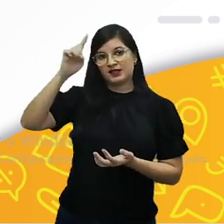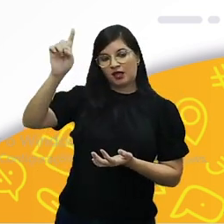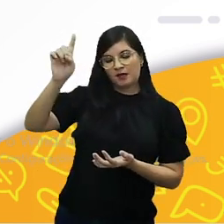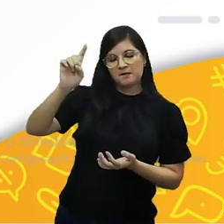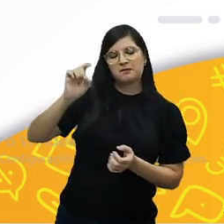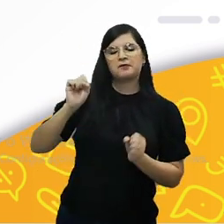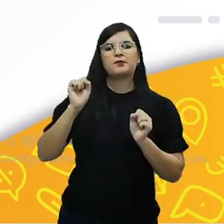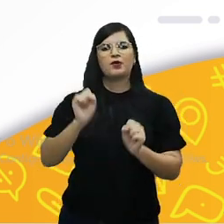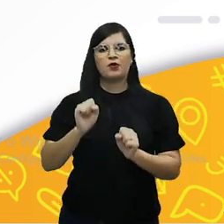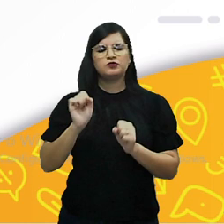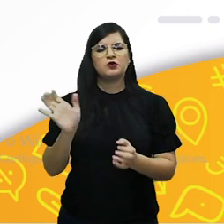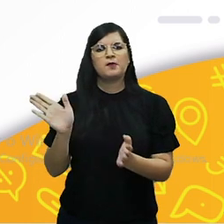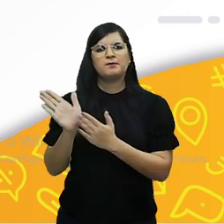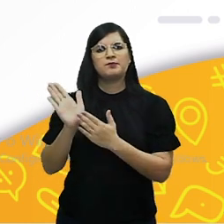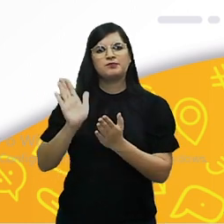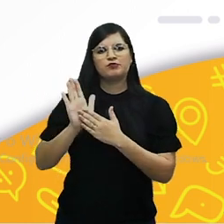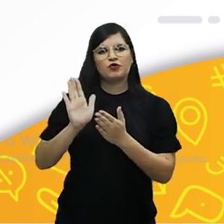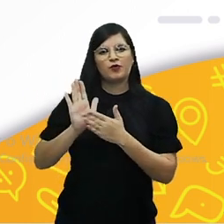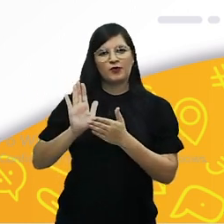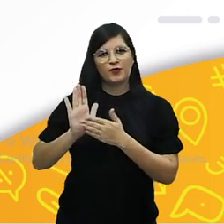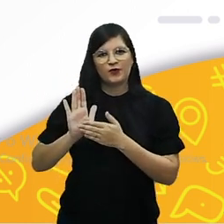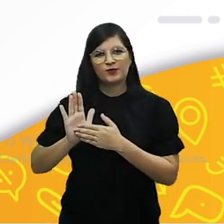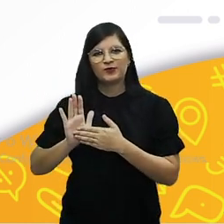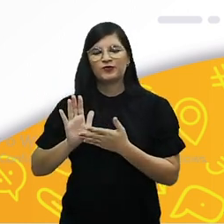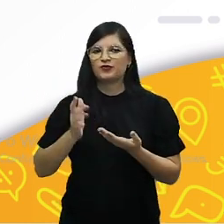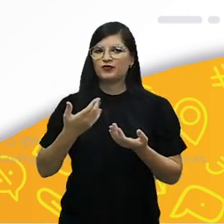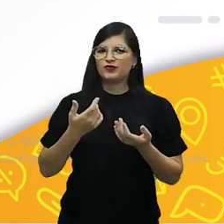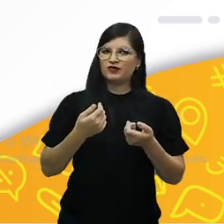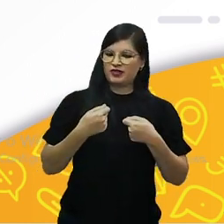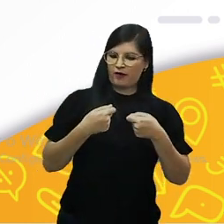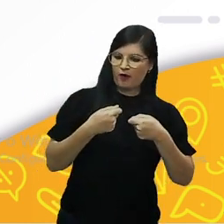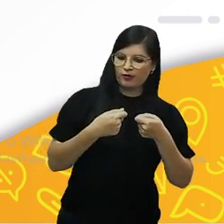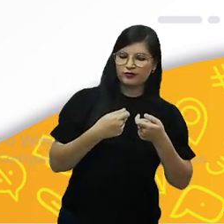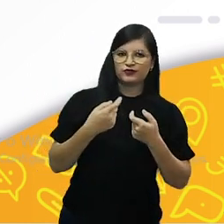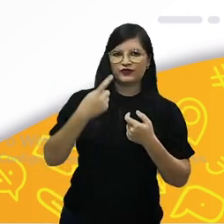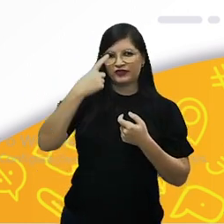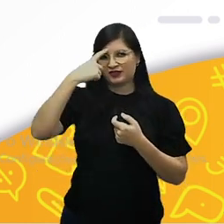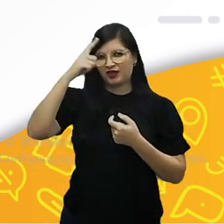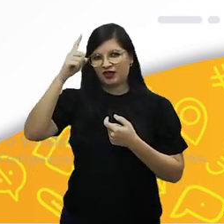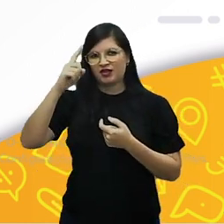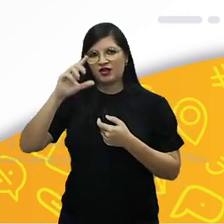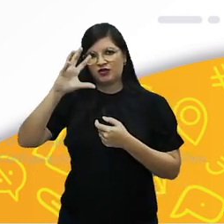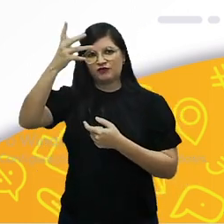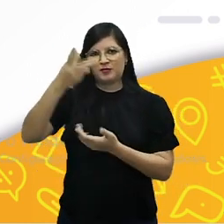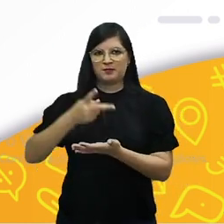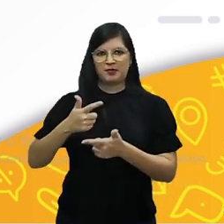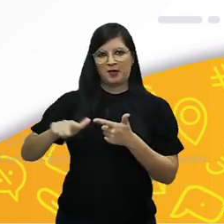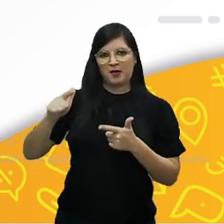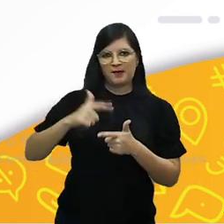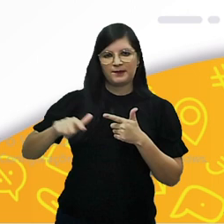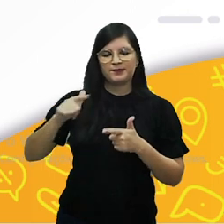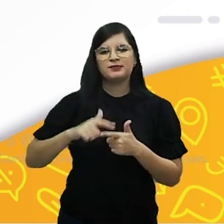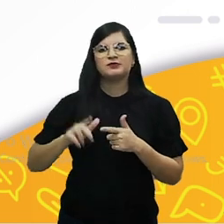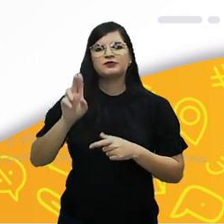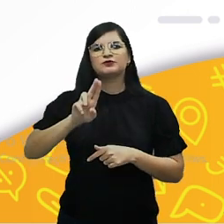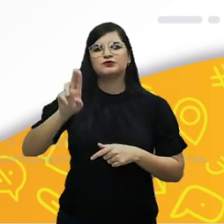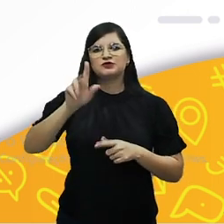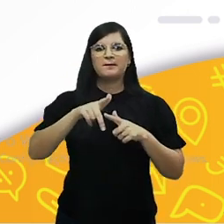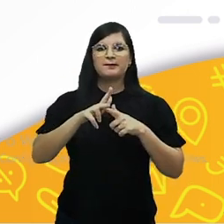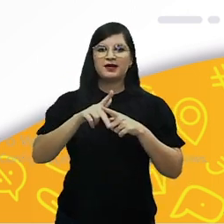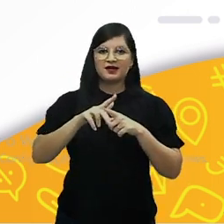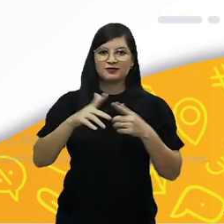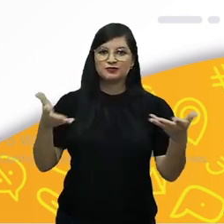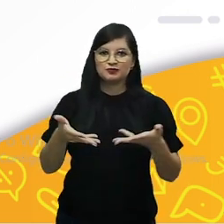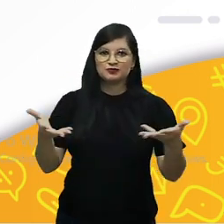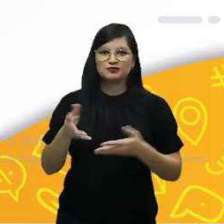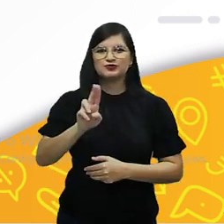aí propor, né, um negócio, propor uma ideia, solucionar um problema, utilizando as ferramentas que você aprendeu